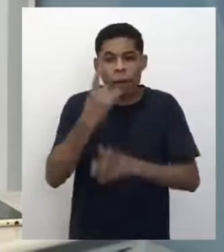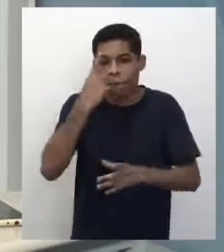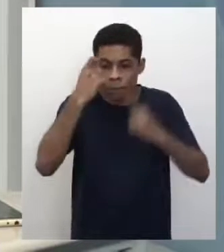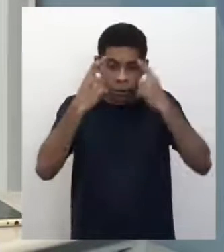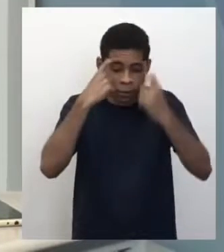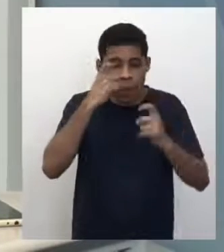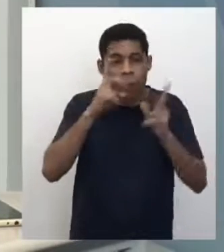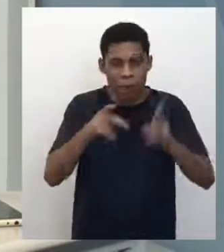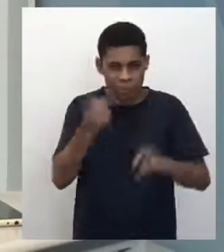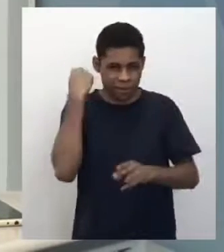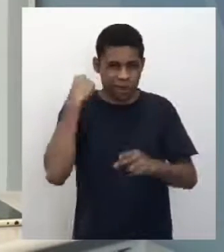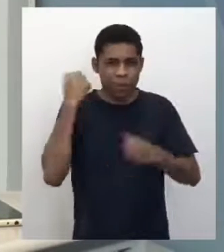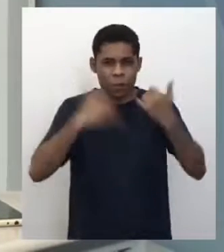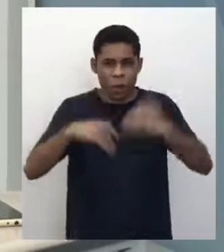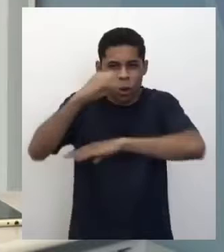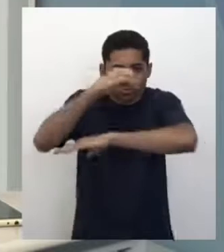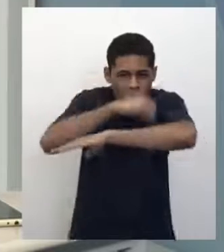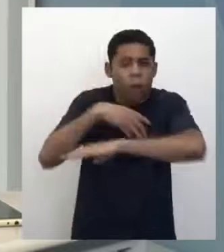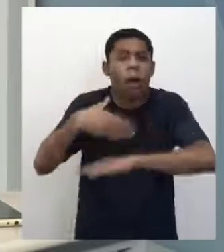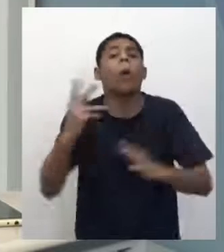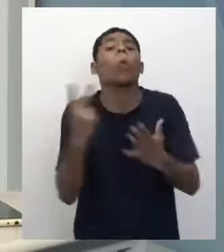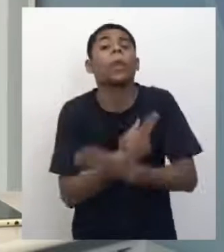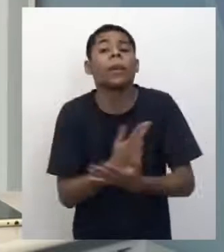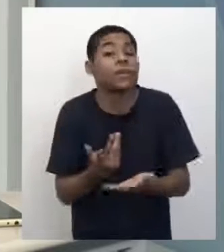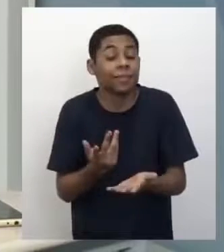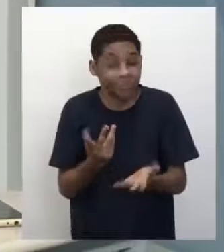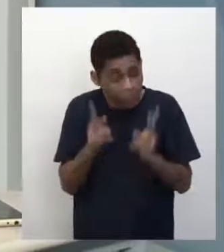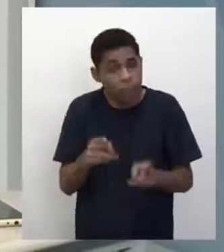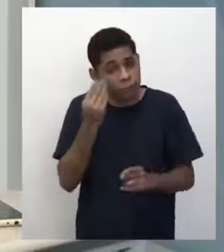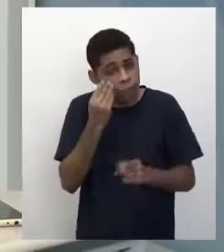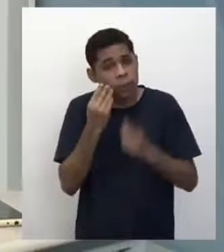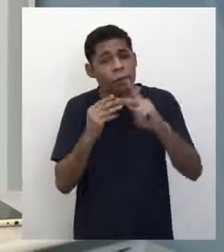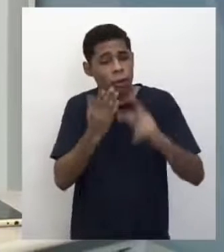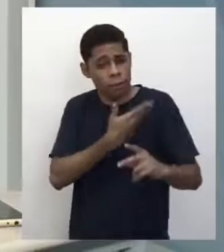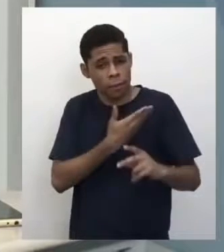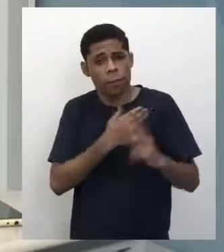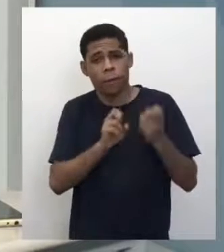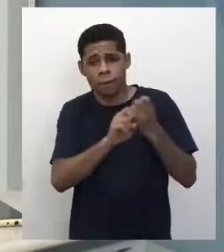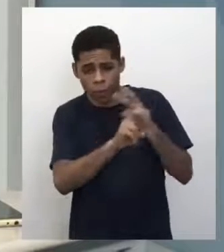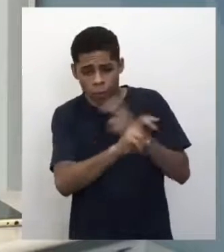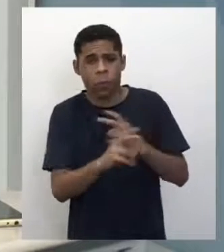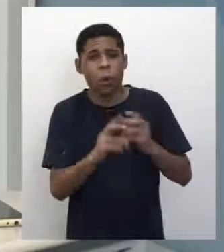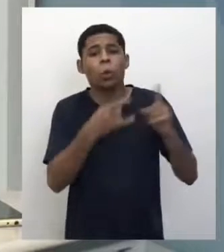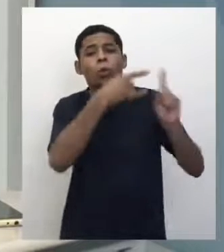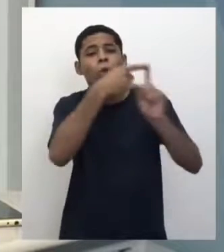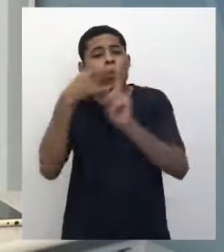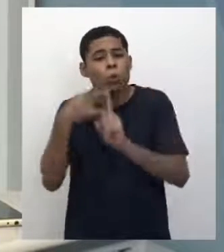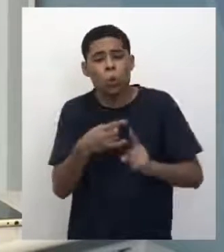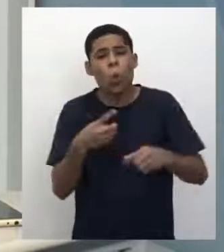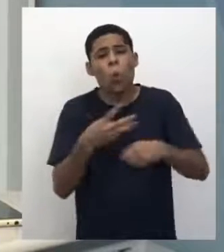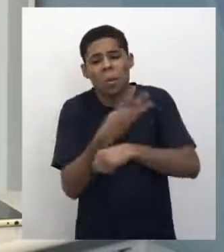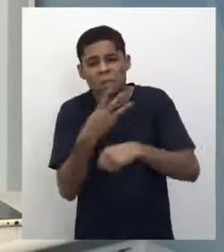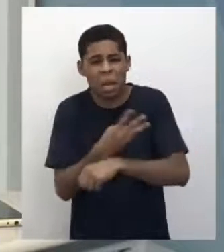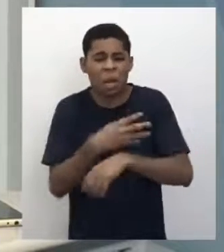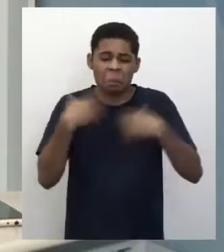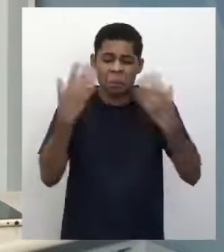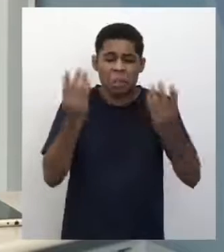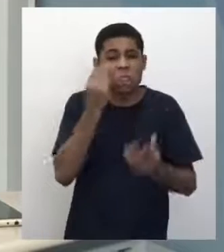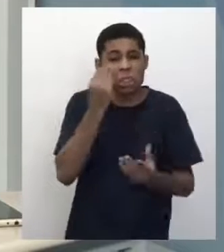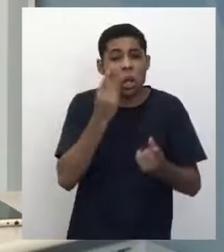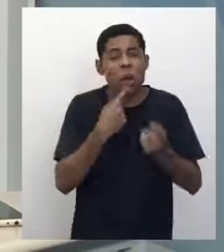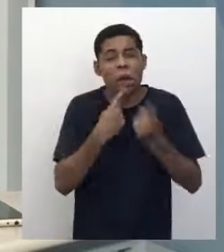com papeizinhos. Faz com a família, faz com os amigos. Marca um Zoom no WhatsApp, uma conversa no WhatsApp,